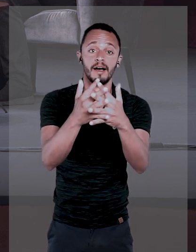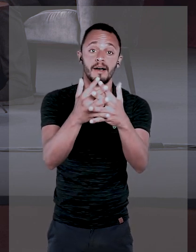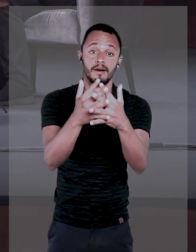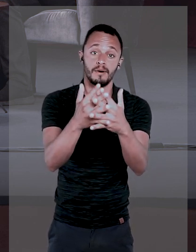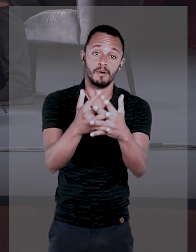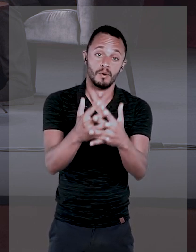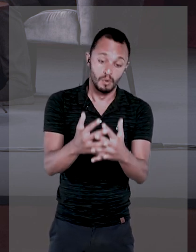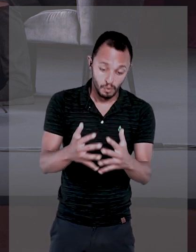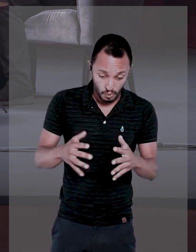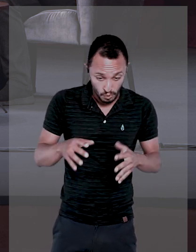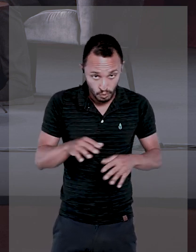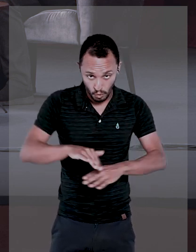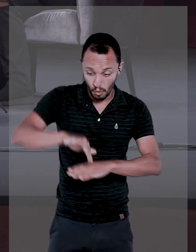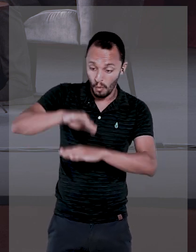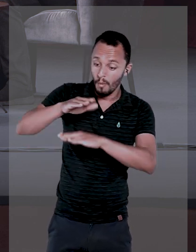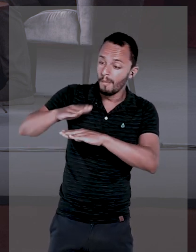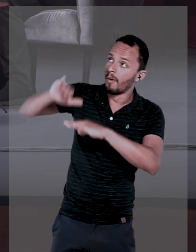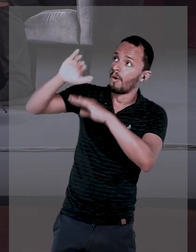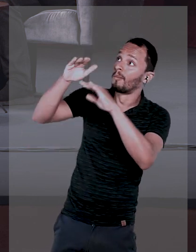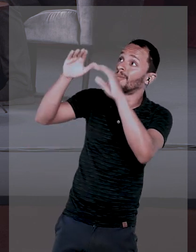peia.